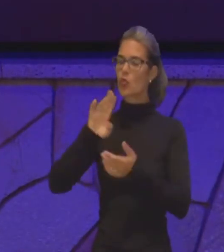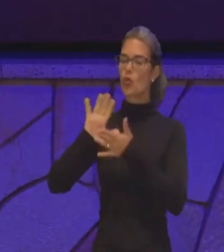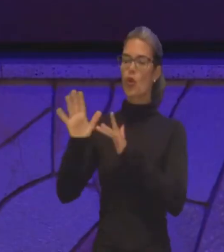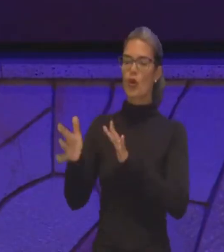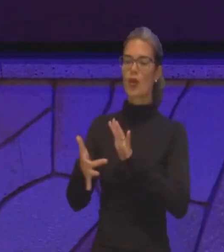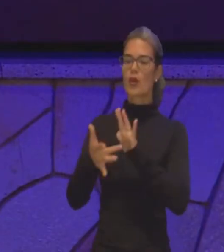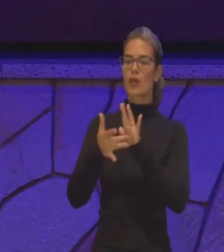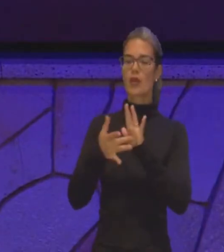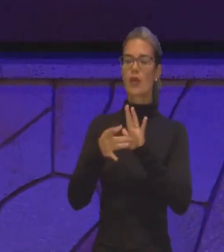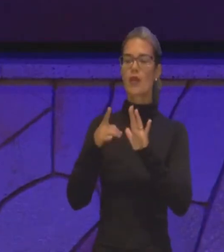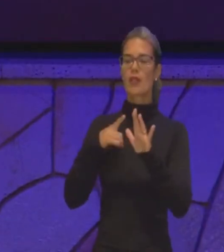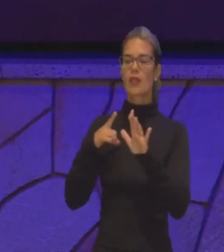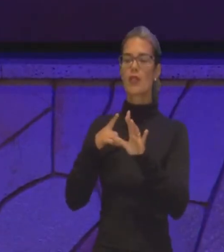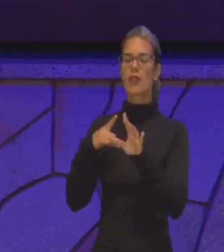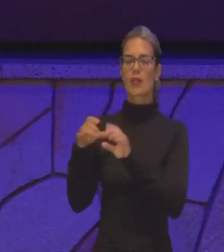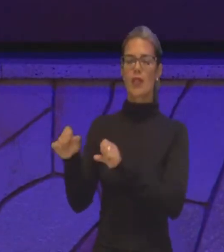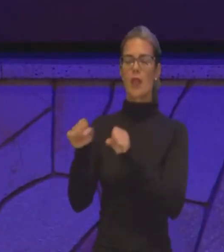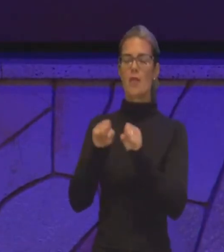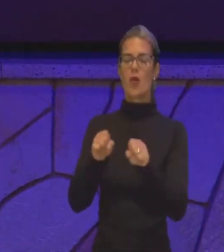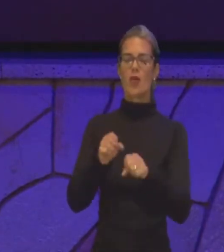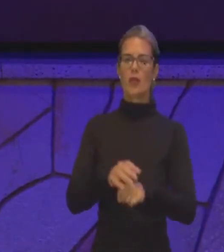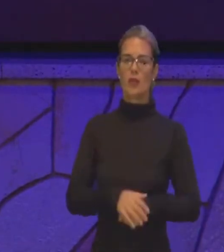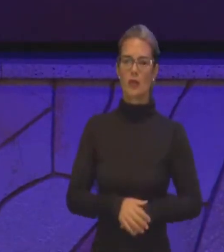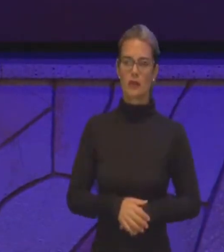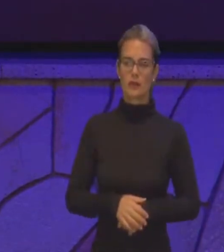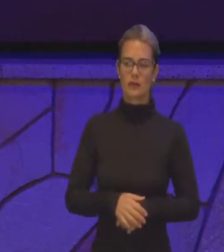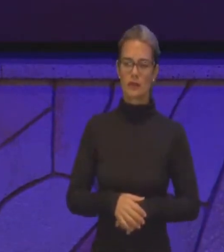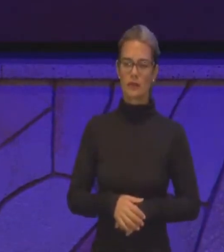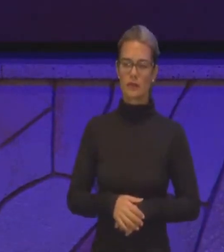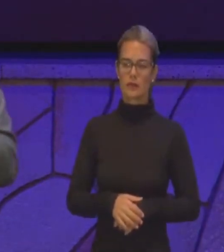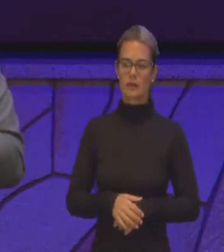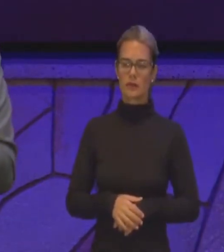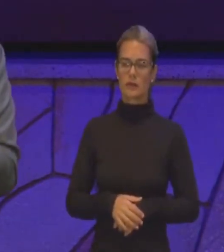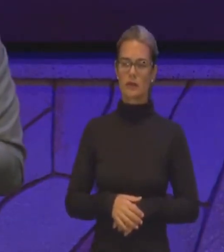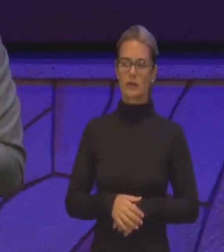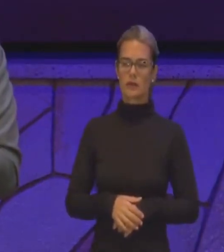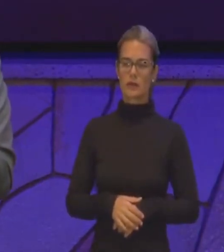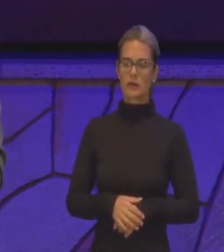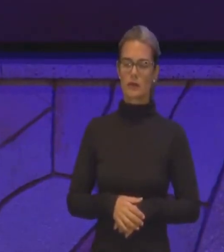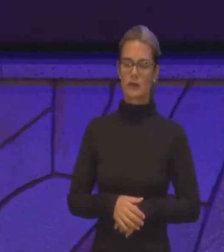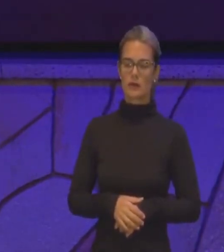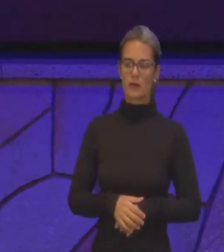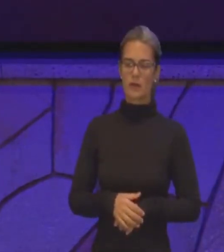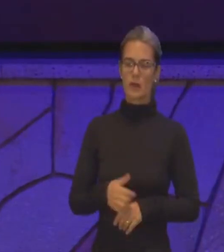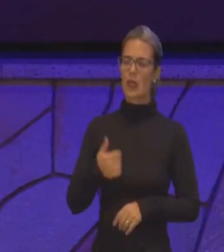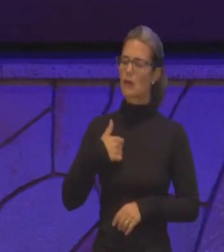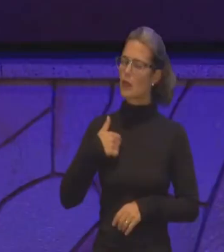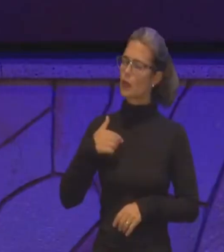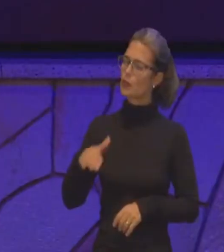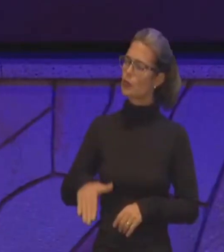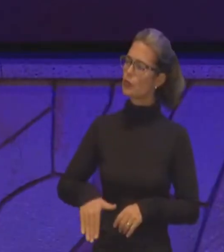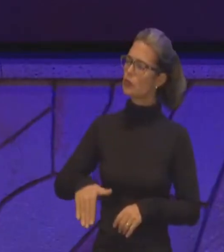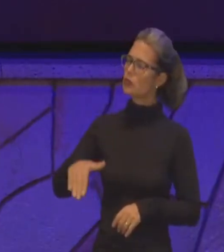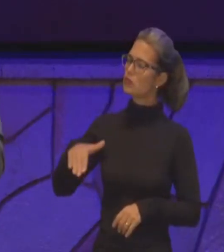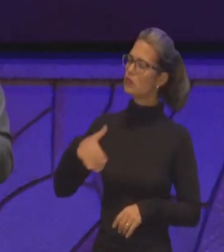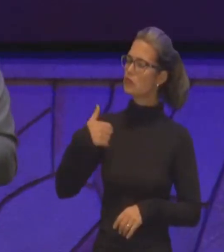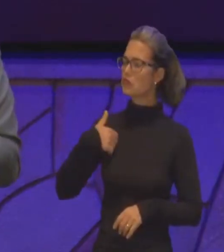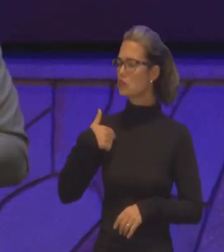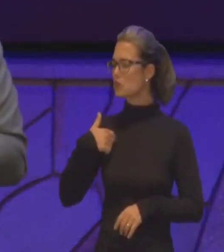Jesus, Ele tem poder. Eu cresci então e perguntando o que essas pessoas tinham